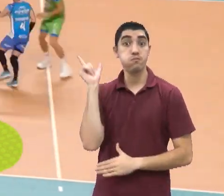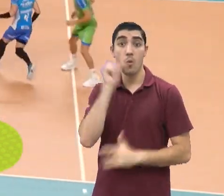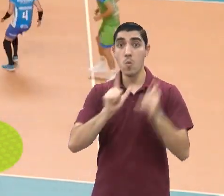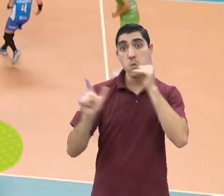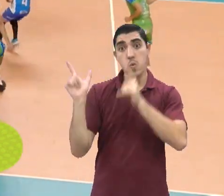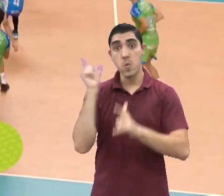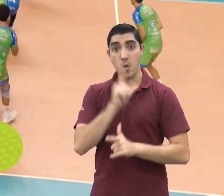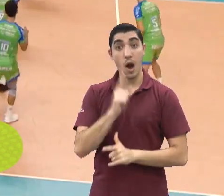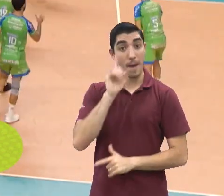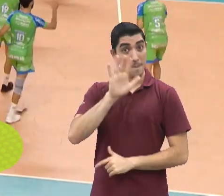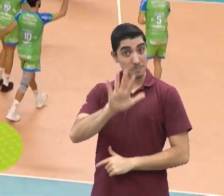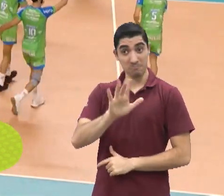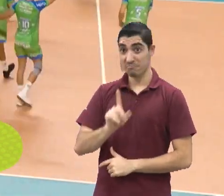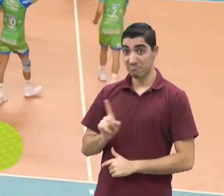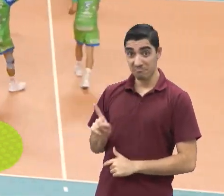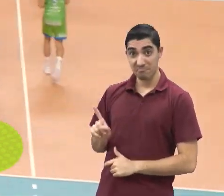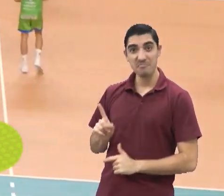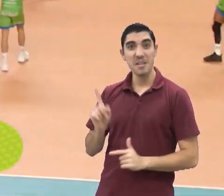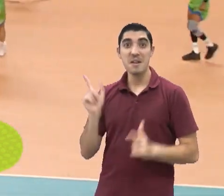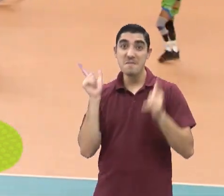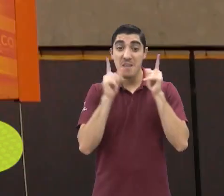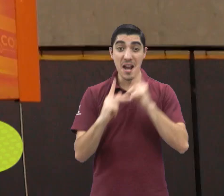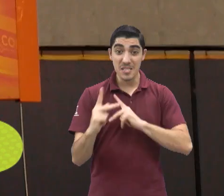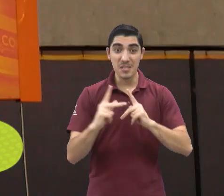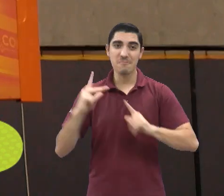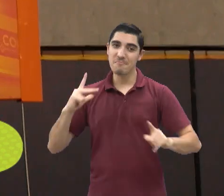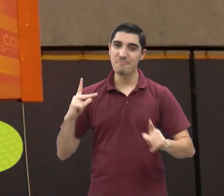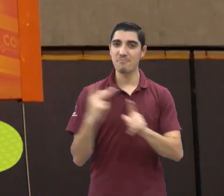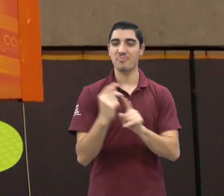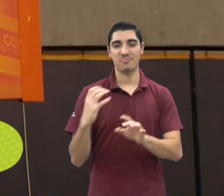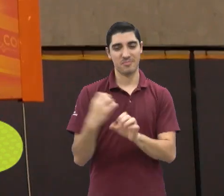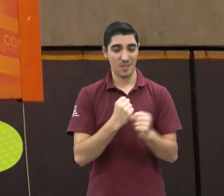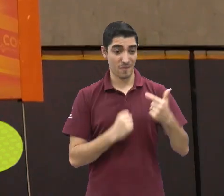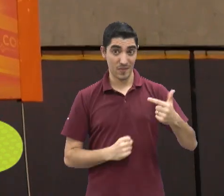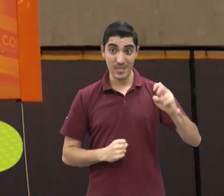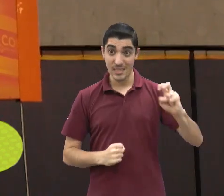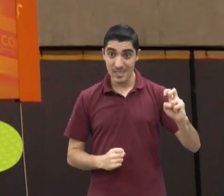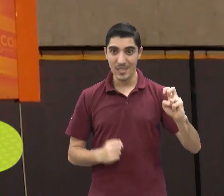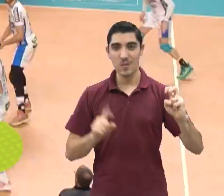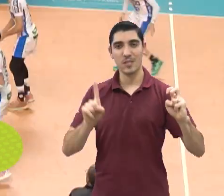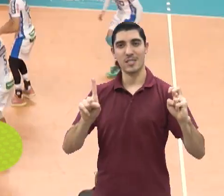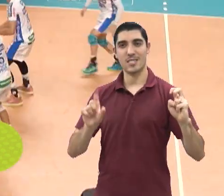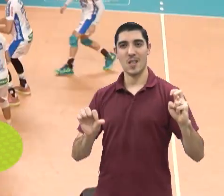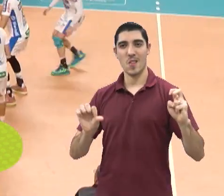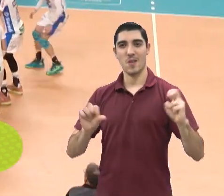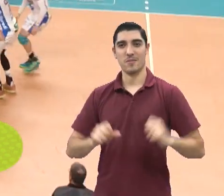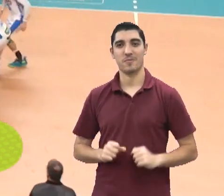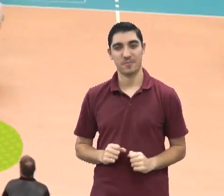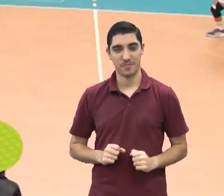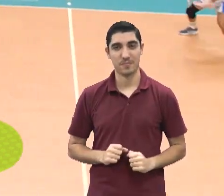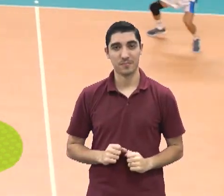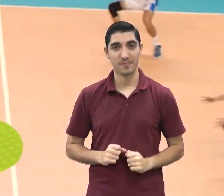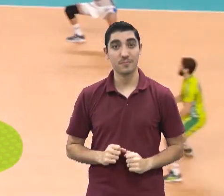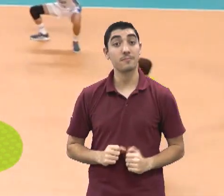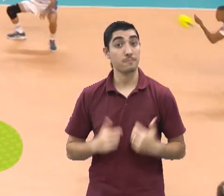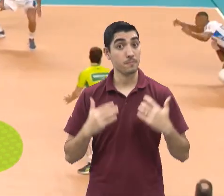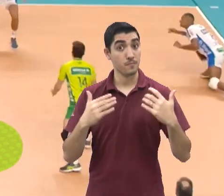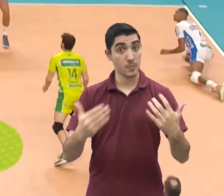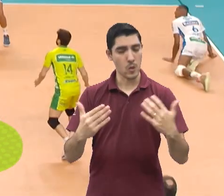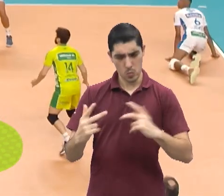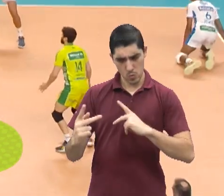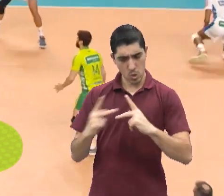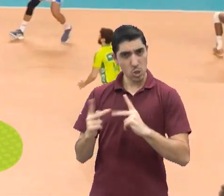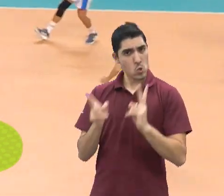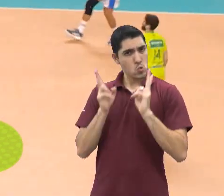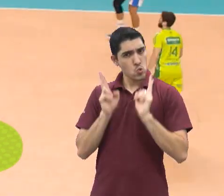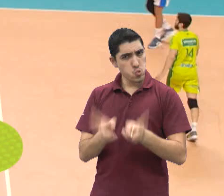Com tudo dando certo, vitória joseense por 25-19. Sem querer perder a empolgação